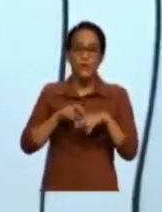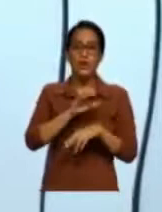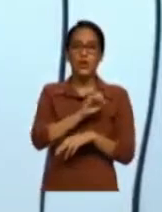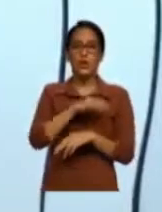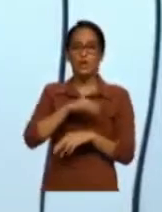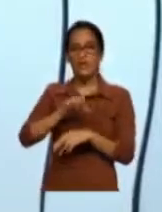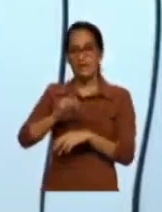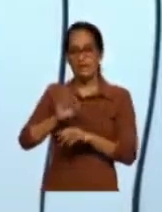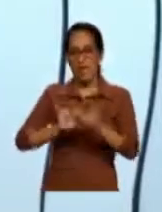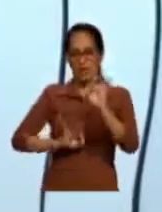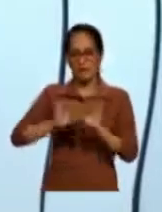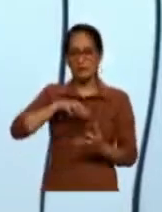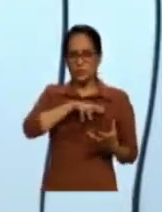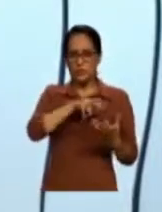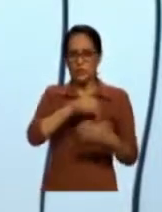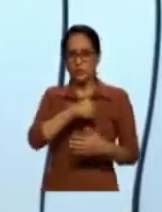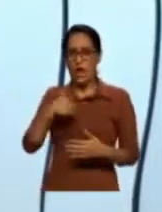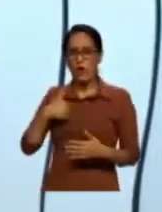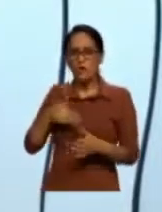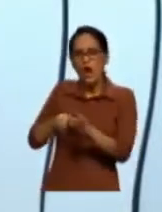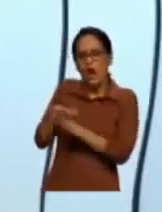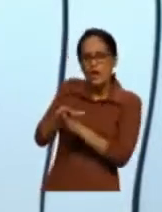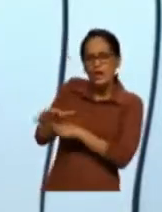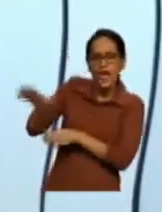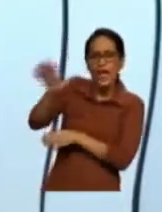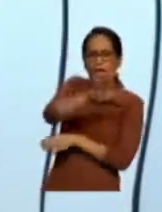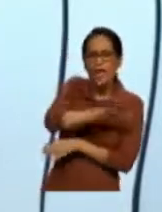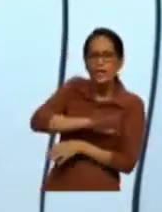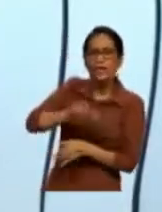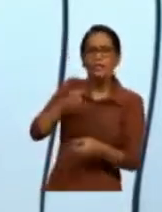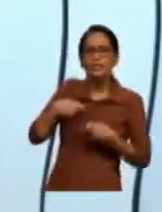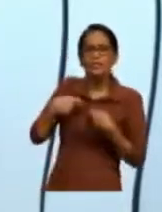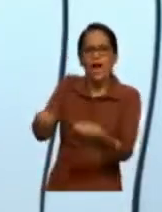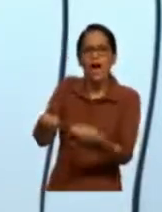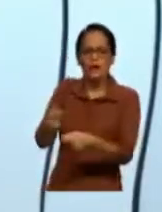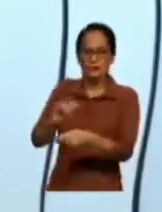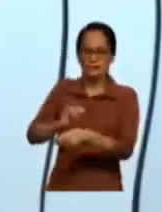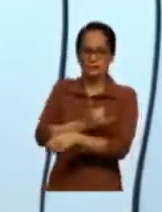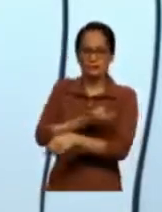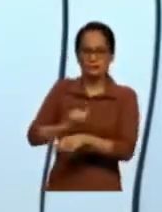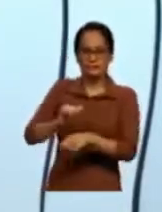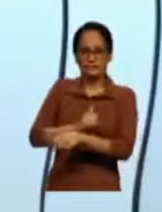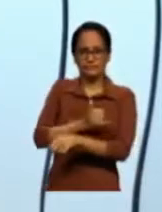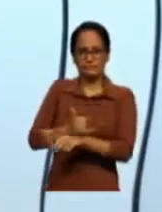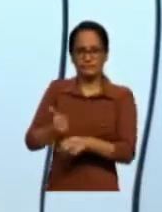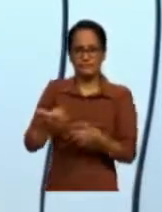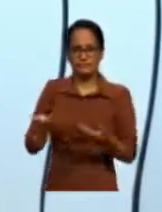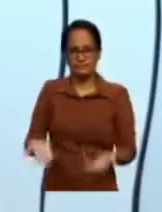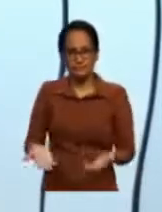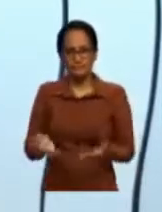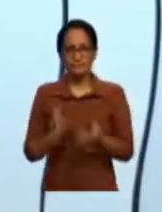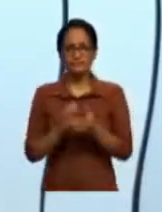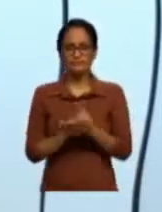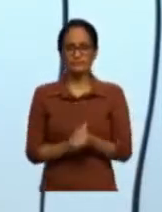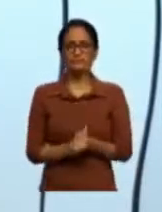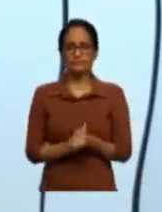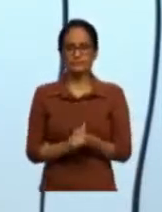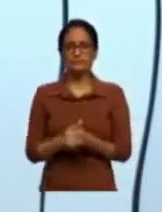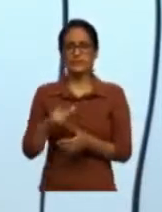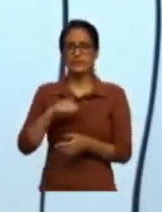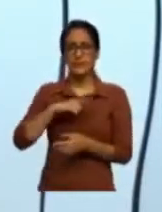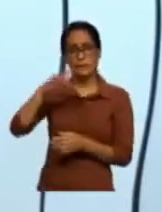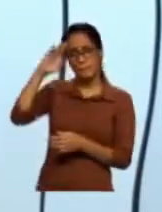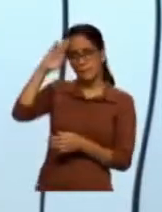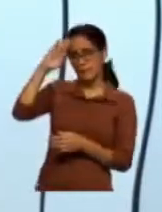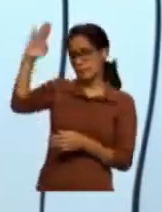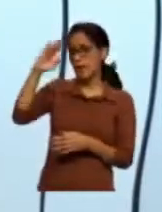esses dados para a gente e, com isso, estratégias. Onde eu vou ter, então, os principais tipos de doenças